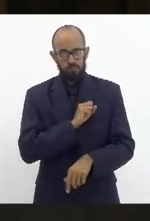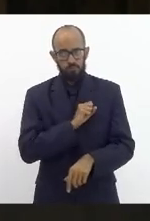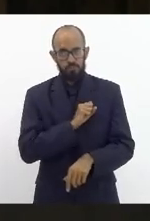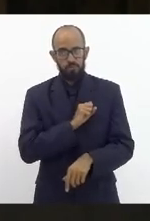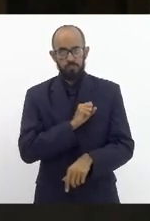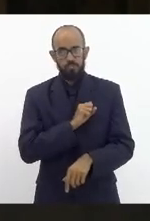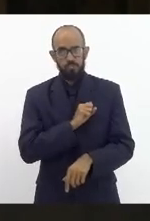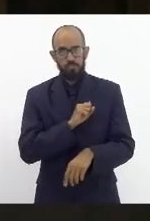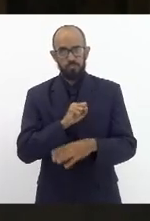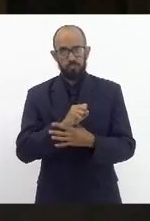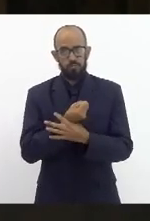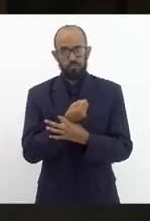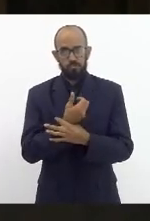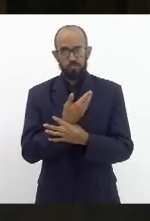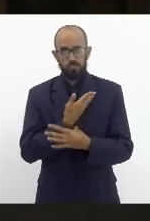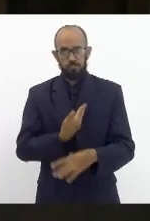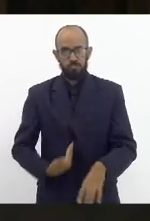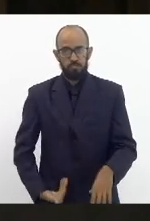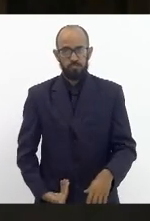Civil.